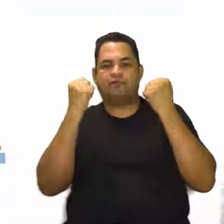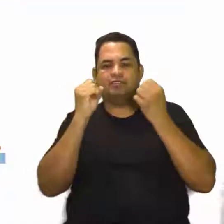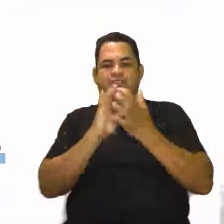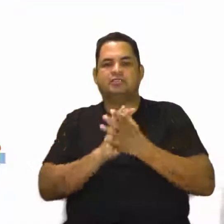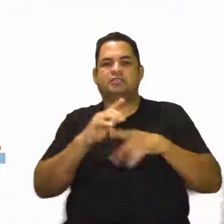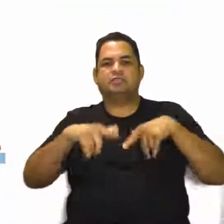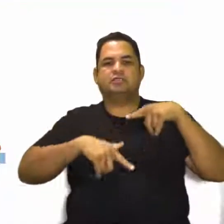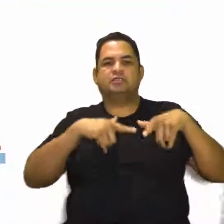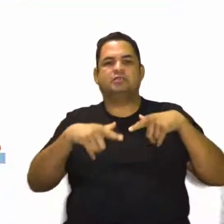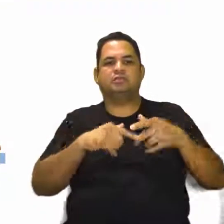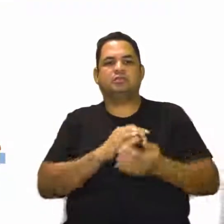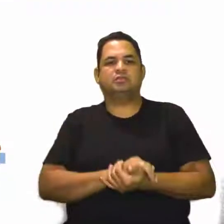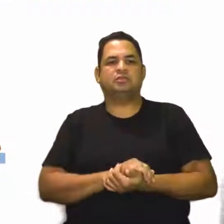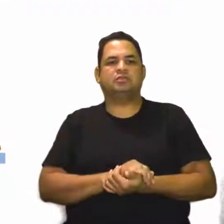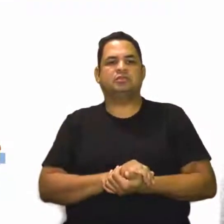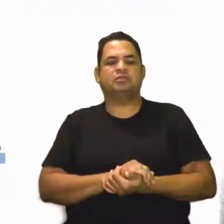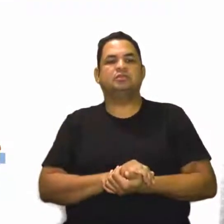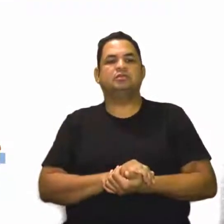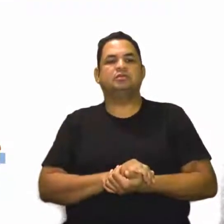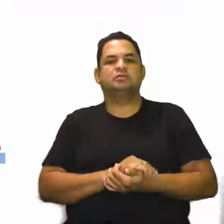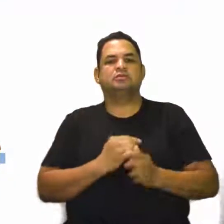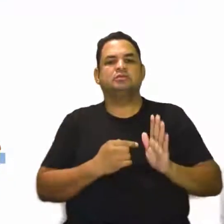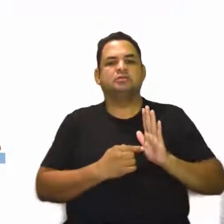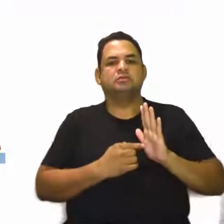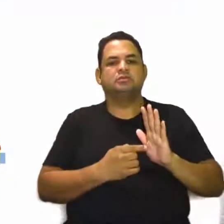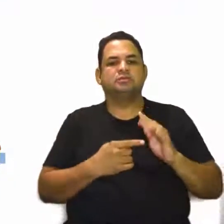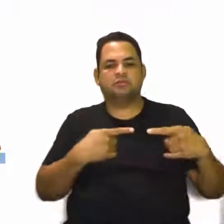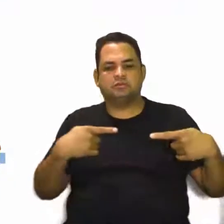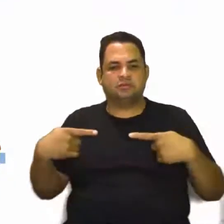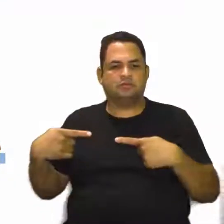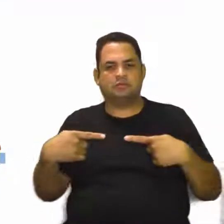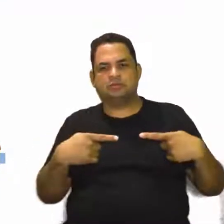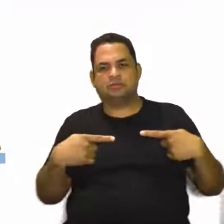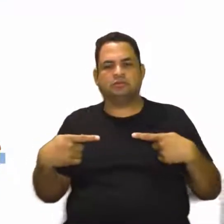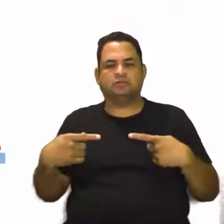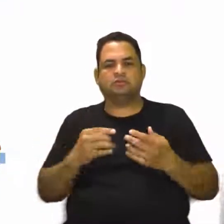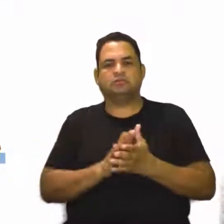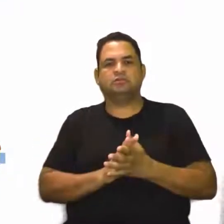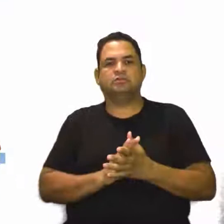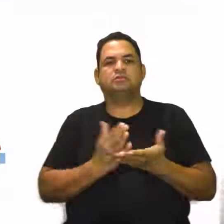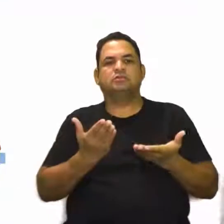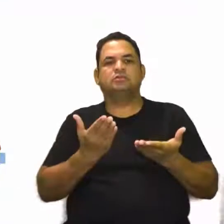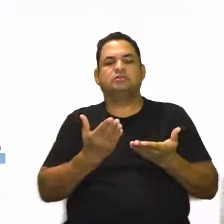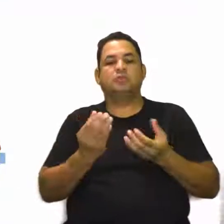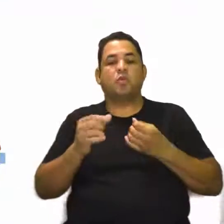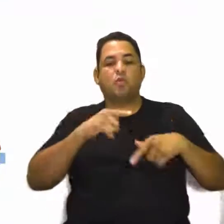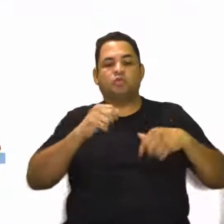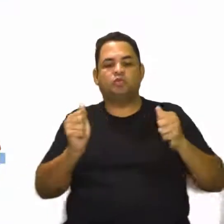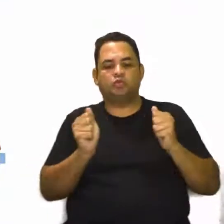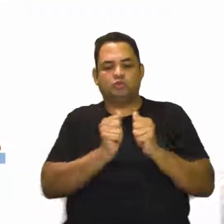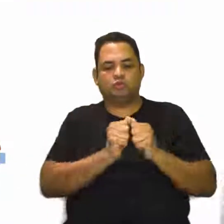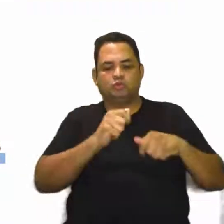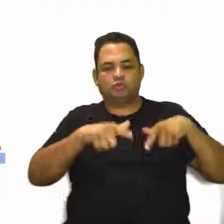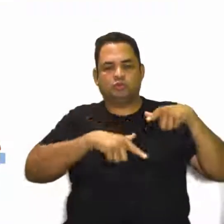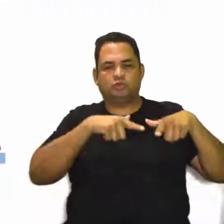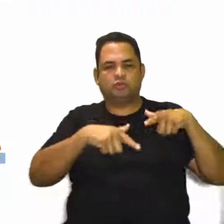aptidão física. E aí, nós trouxemos a relação dessa aptidão física com o trabalho.